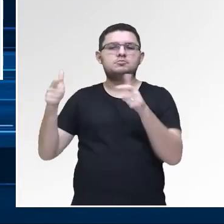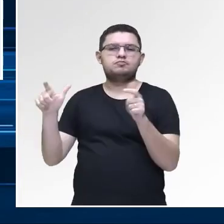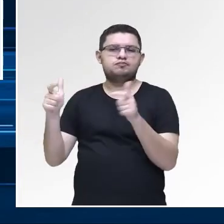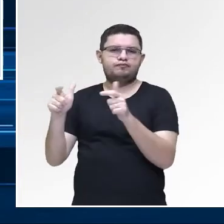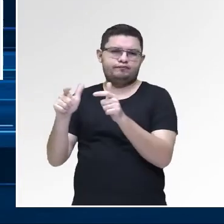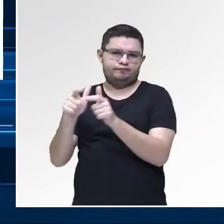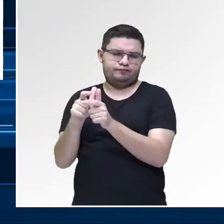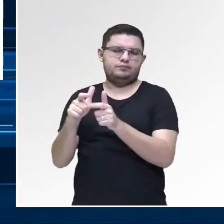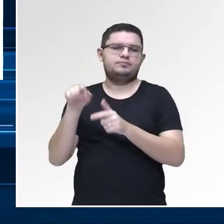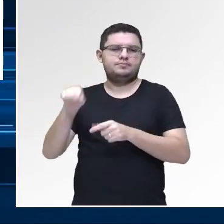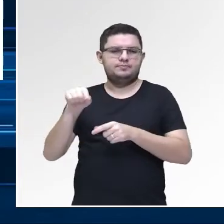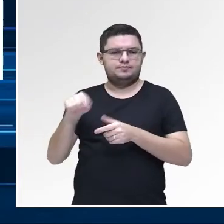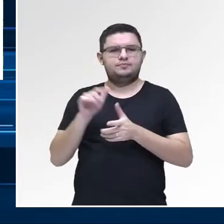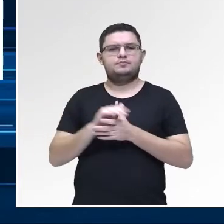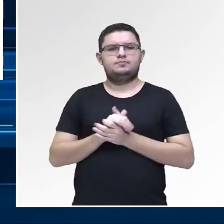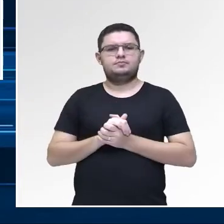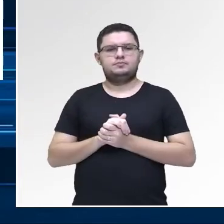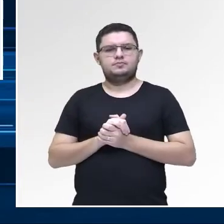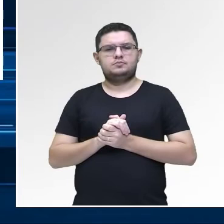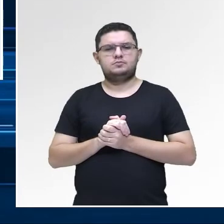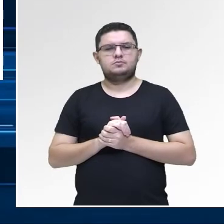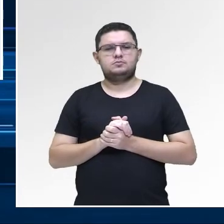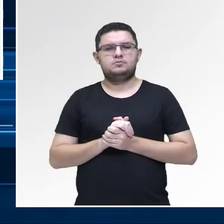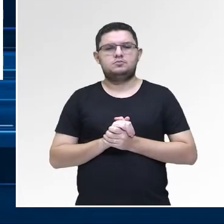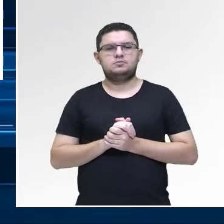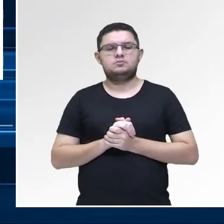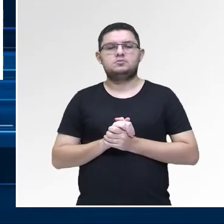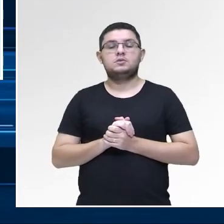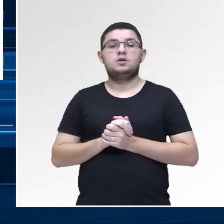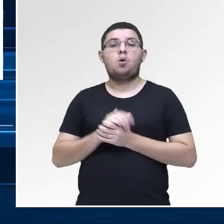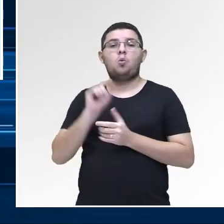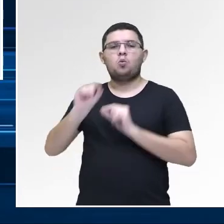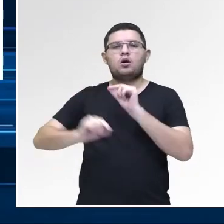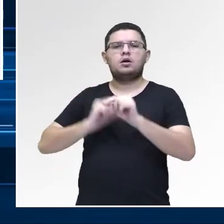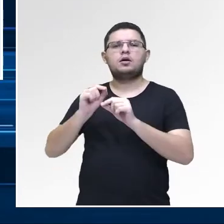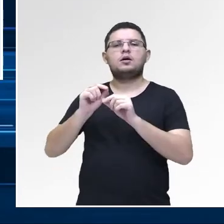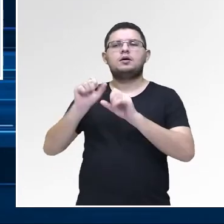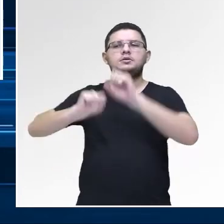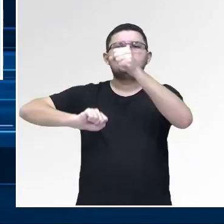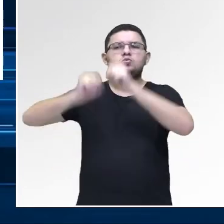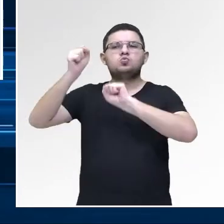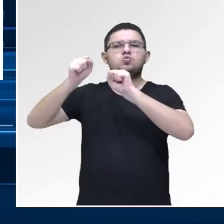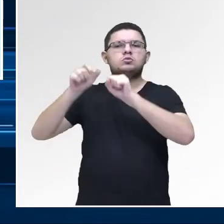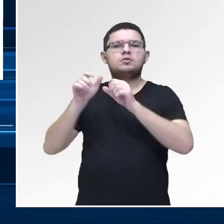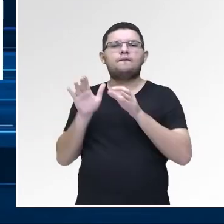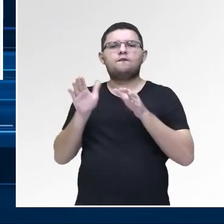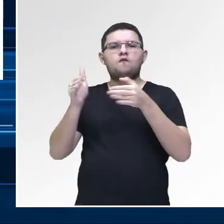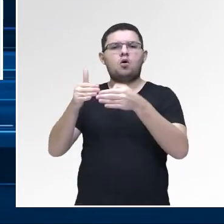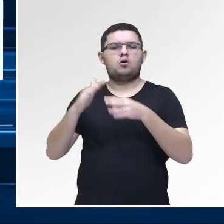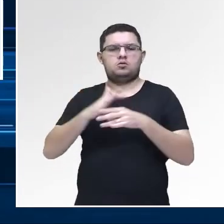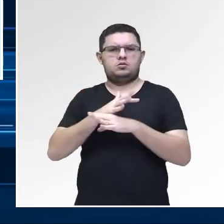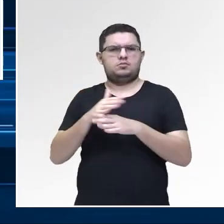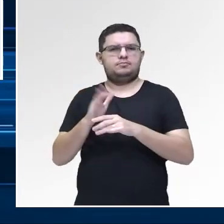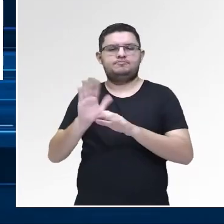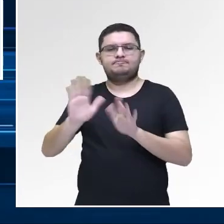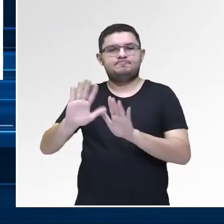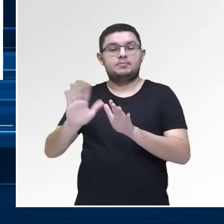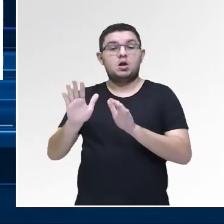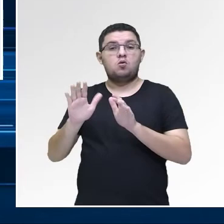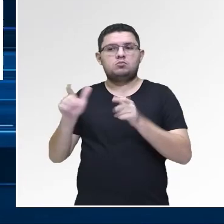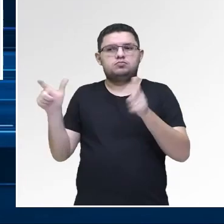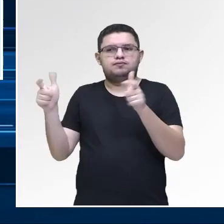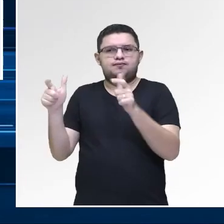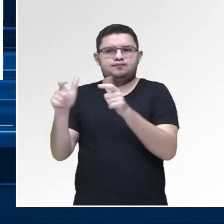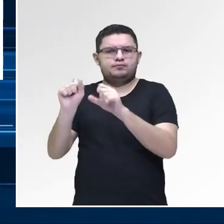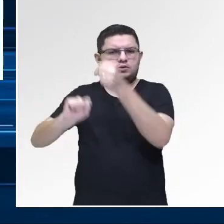seja, pessoal, as indústrias começaram a se espalhar por outras cidades,